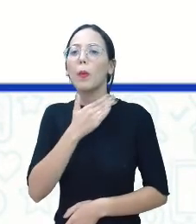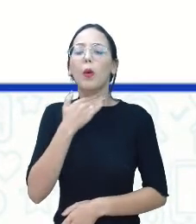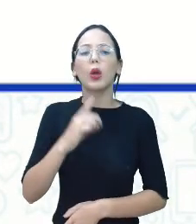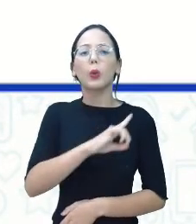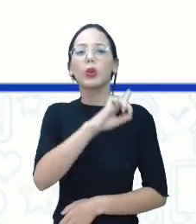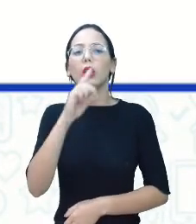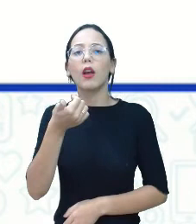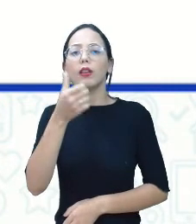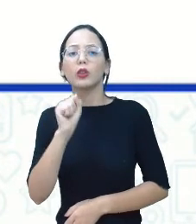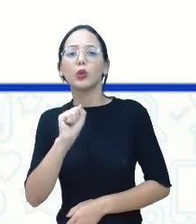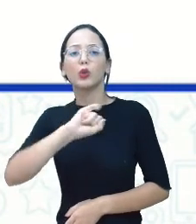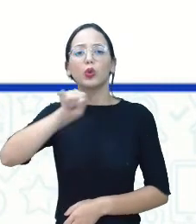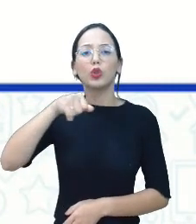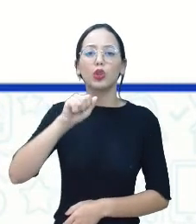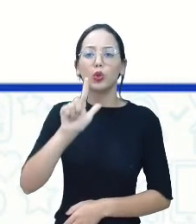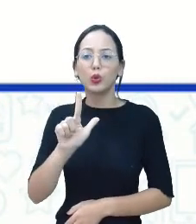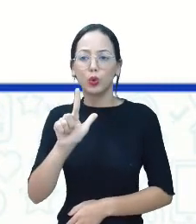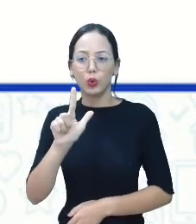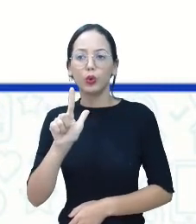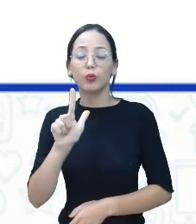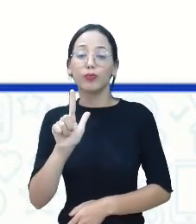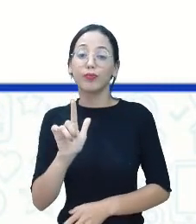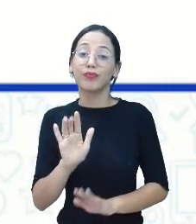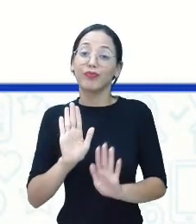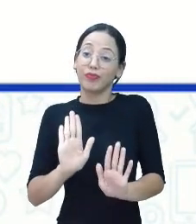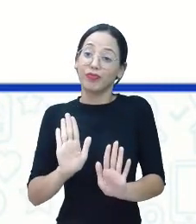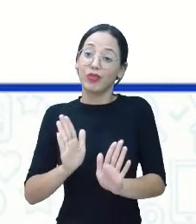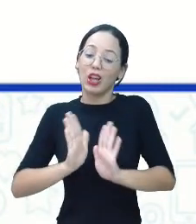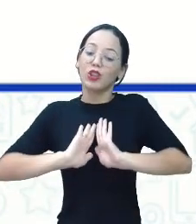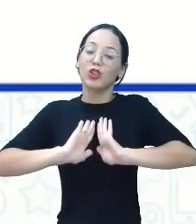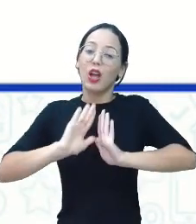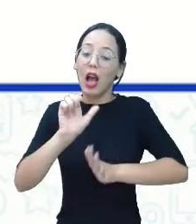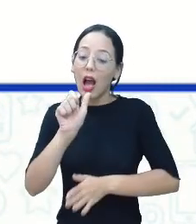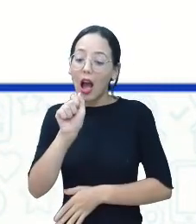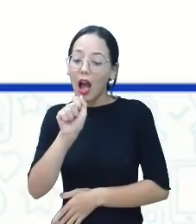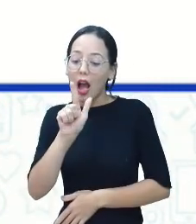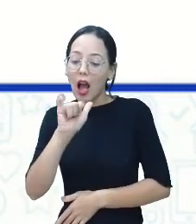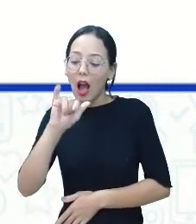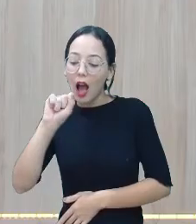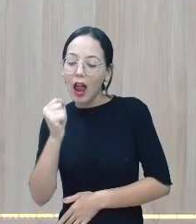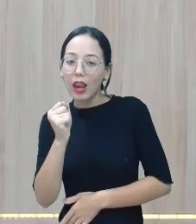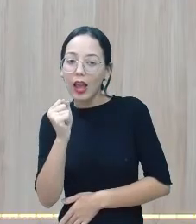no dia 18 de julho. Aliás, você está